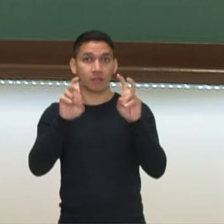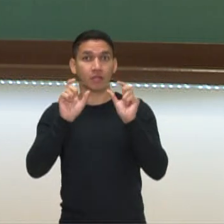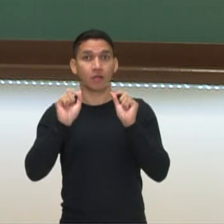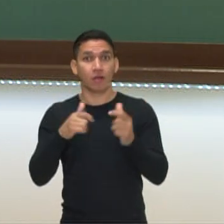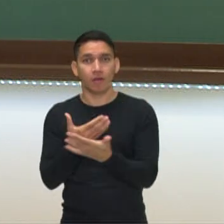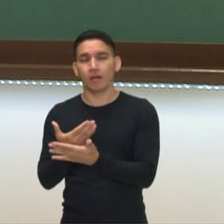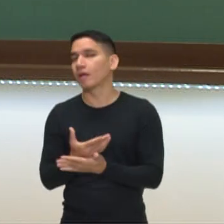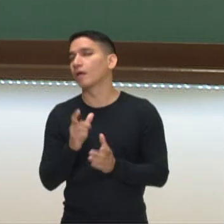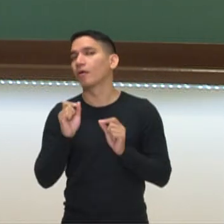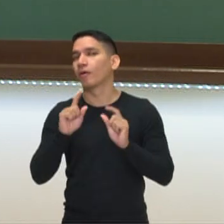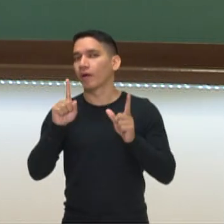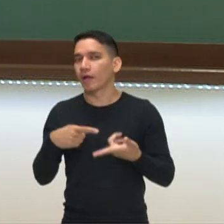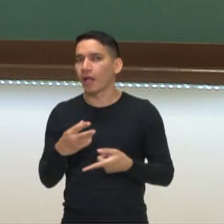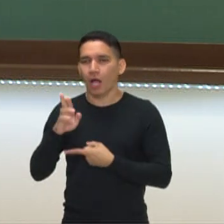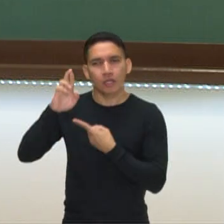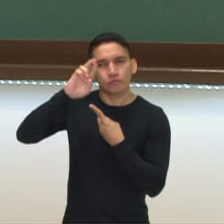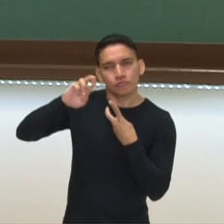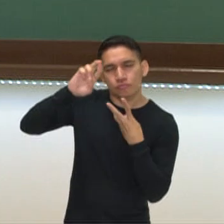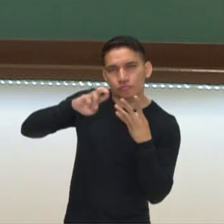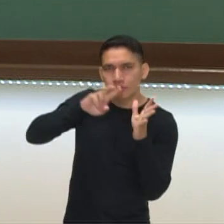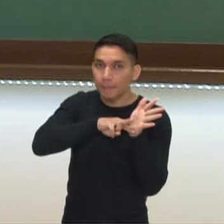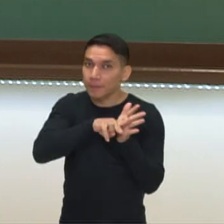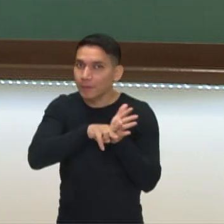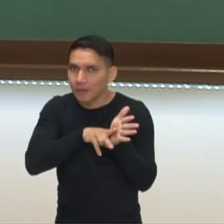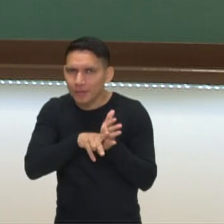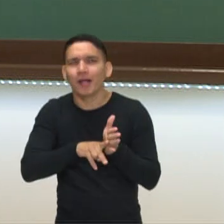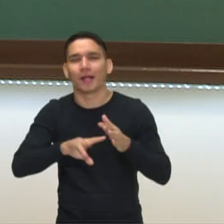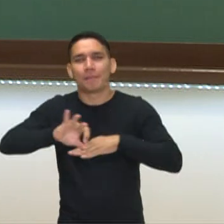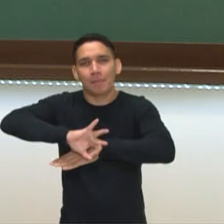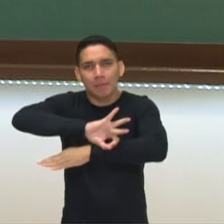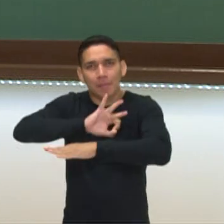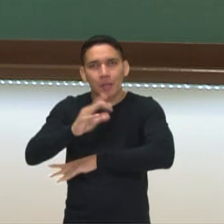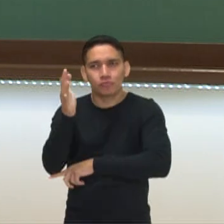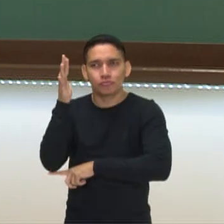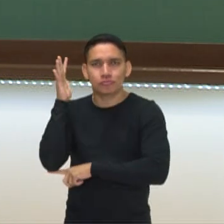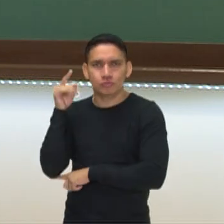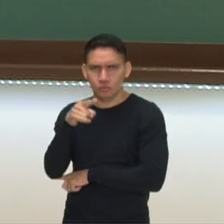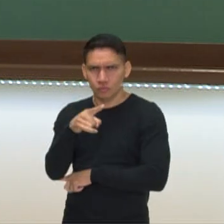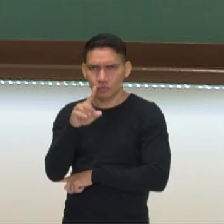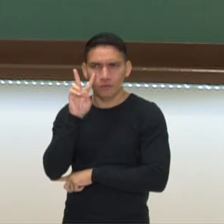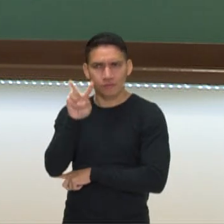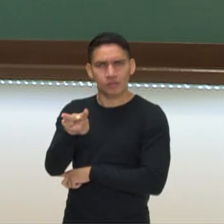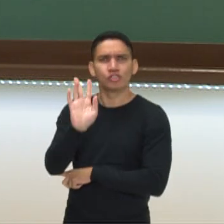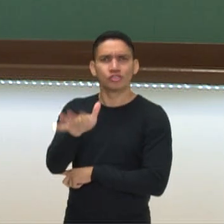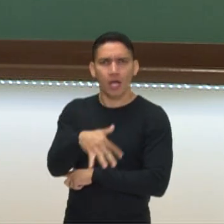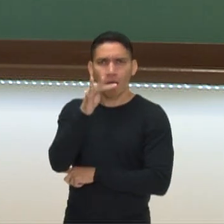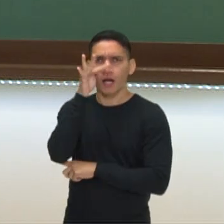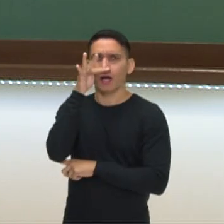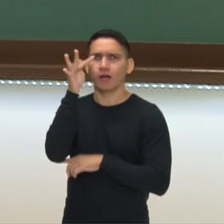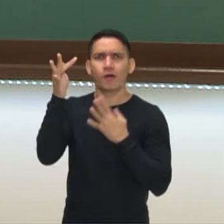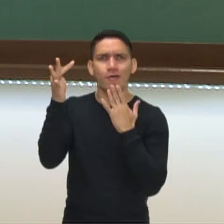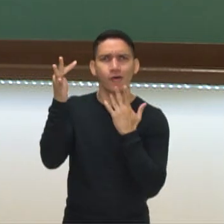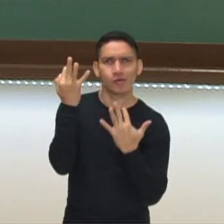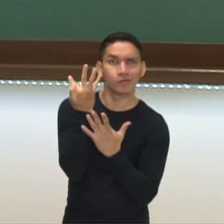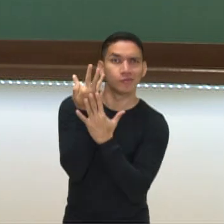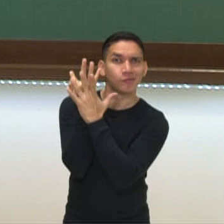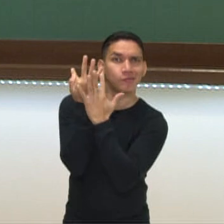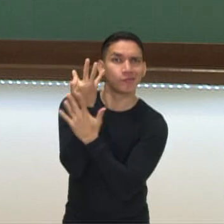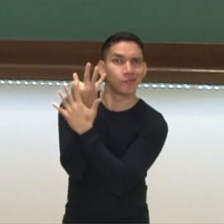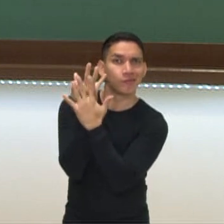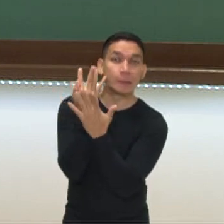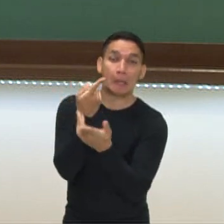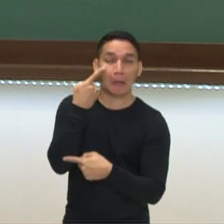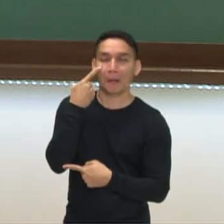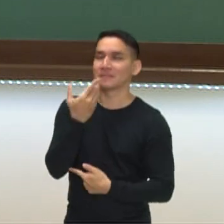nossa aula é Detetive Biológico, Tecidos Vegetais. Você já viu uma rosa colorida? Vamos